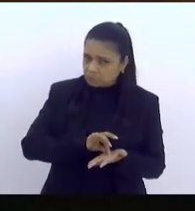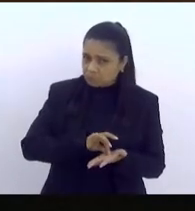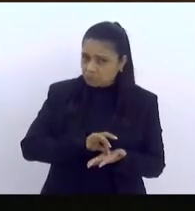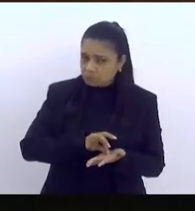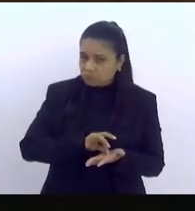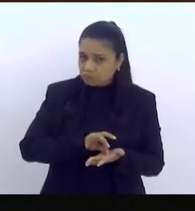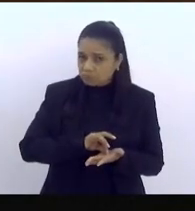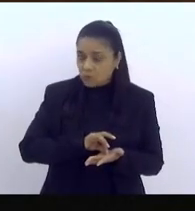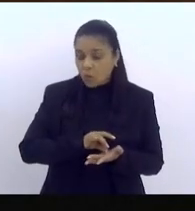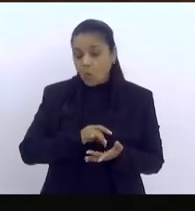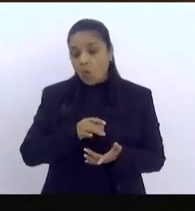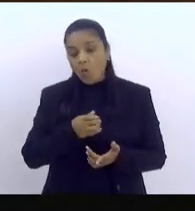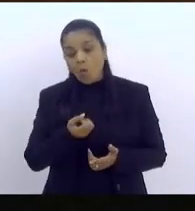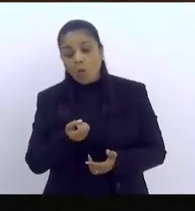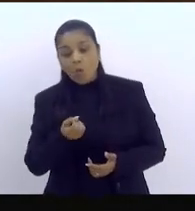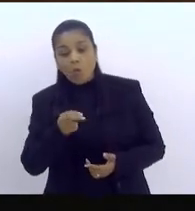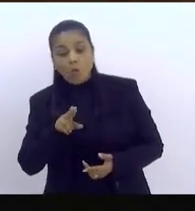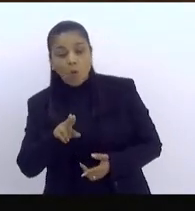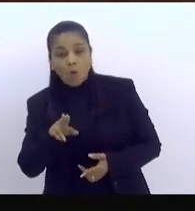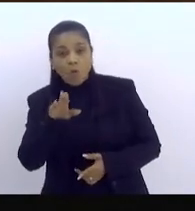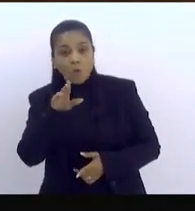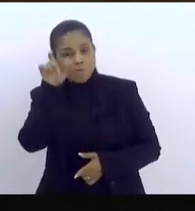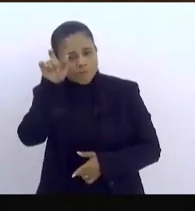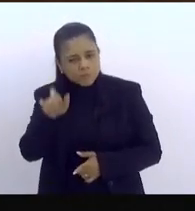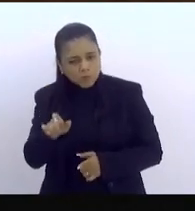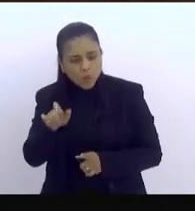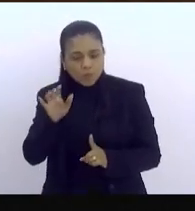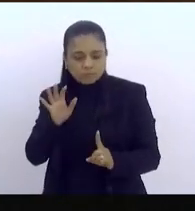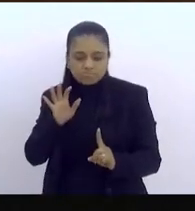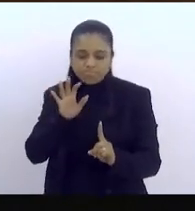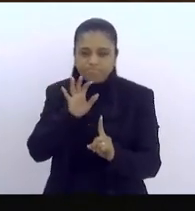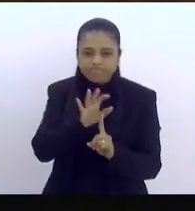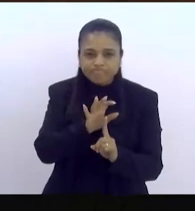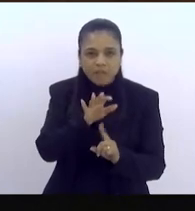tentam induzir as nossas crianças a isso?